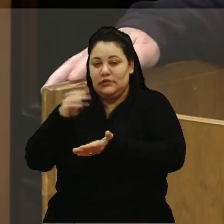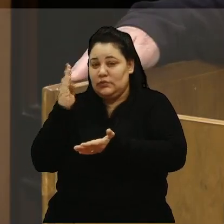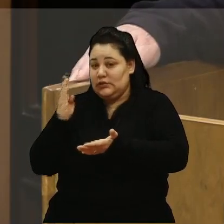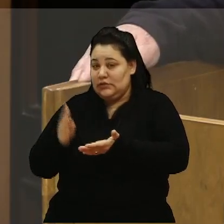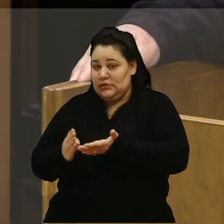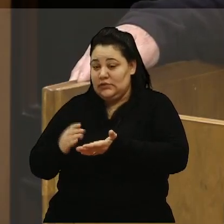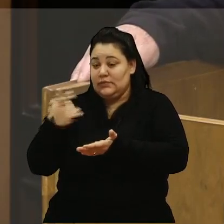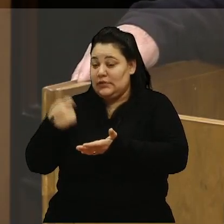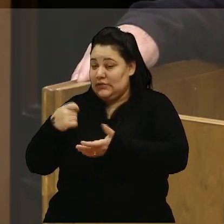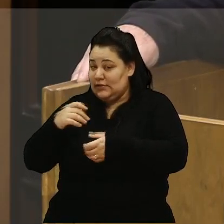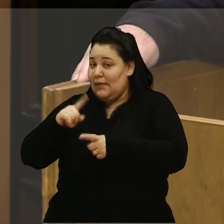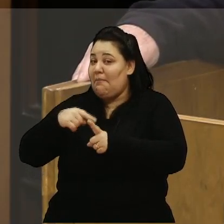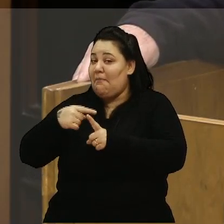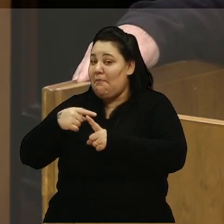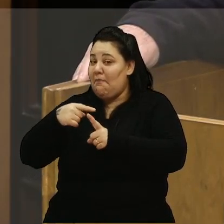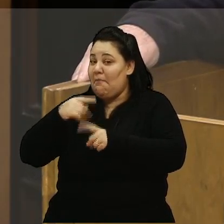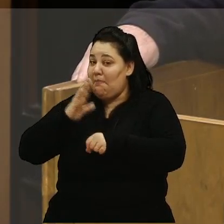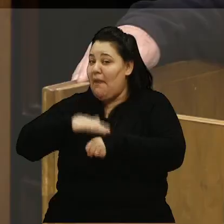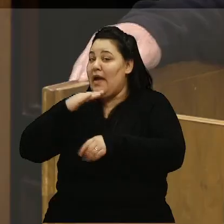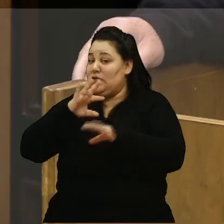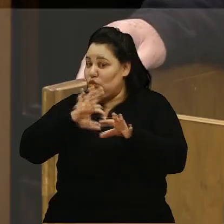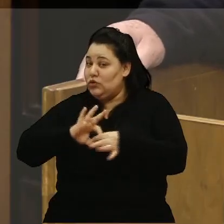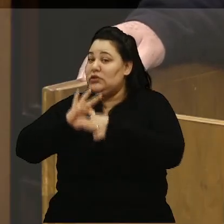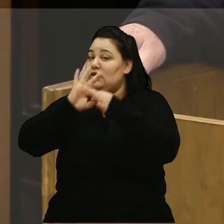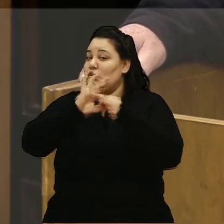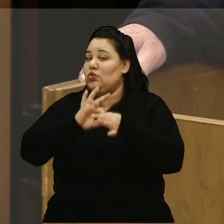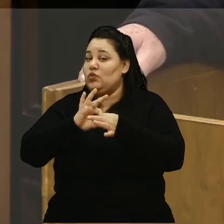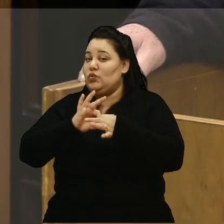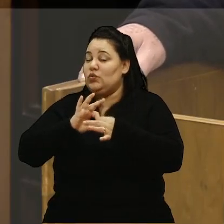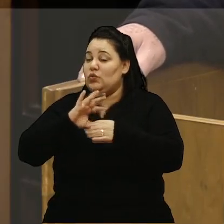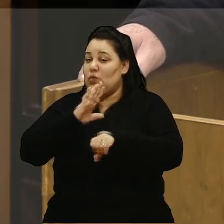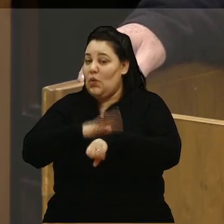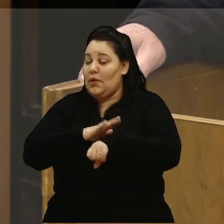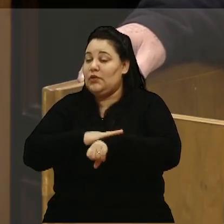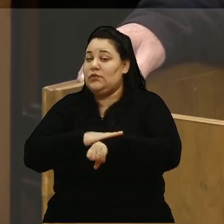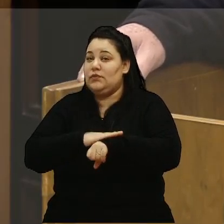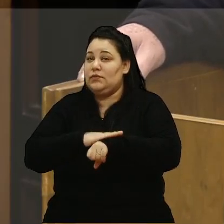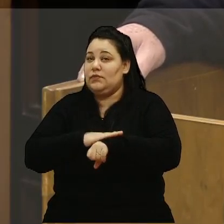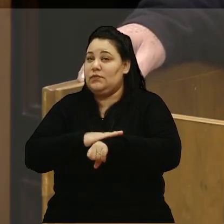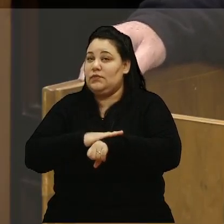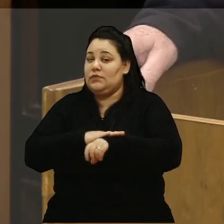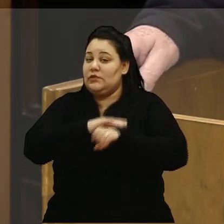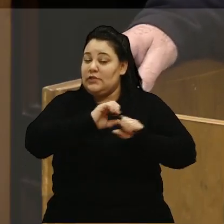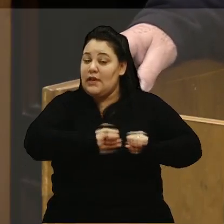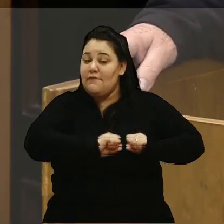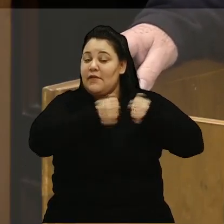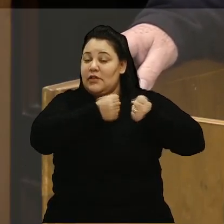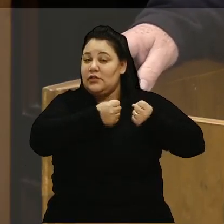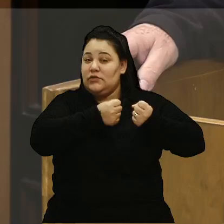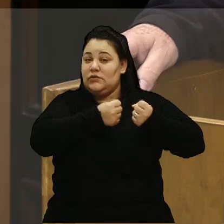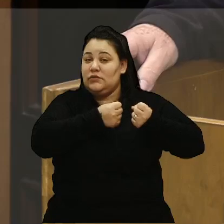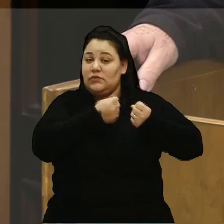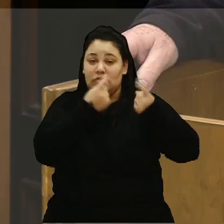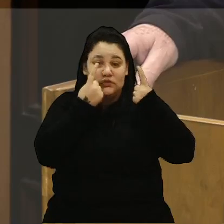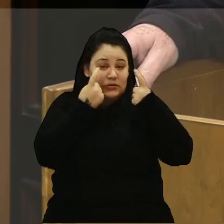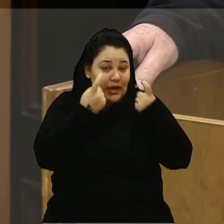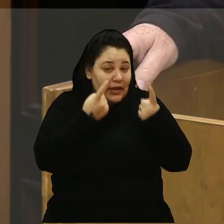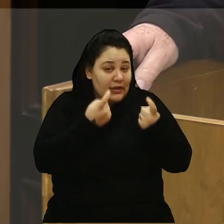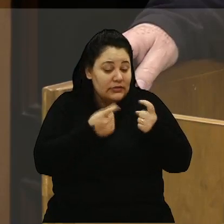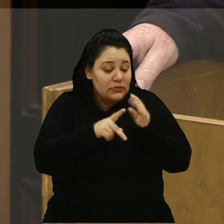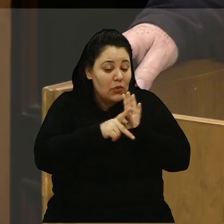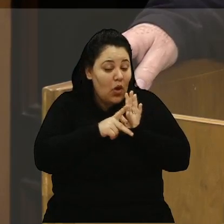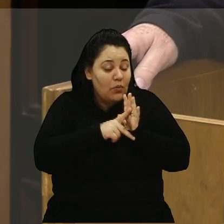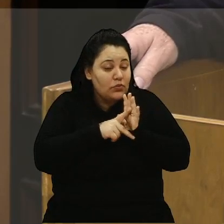estar unidos neste momento. Têm que estar unidos nesse momento, defendendo os interesses do nosso